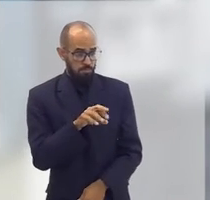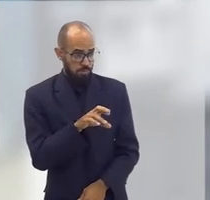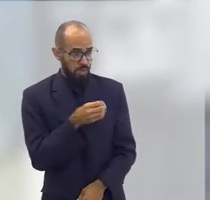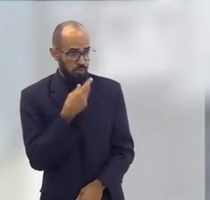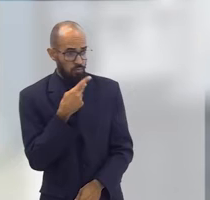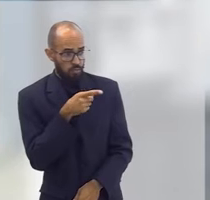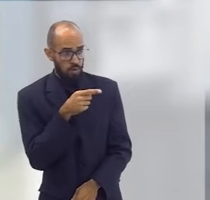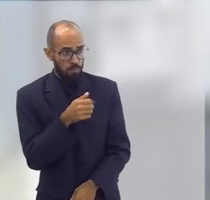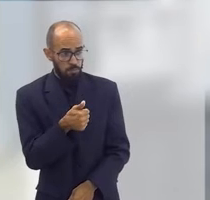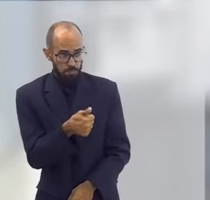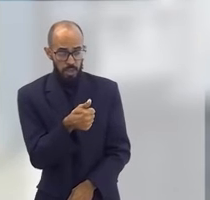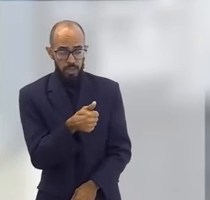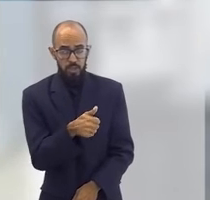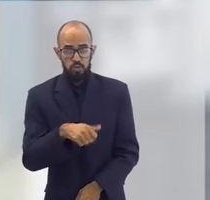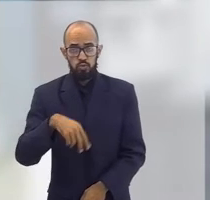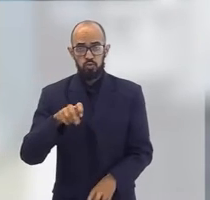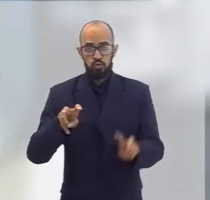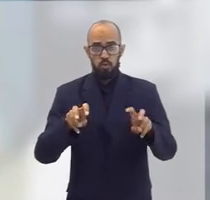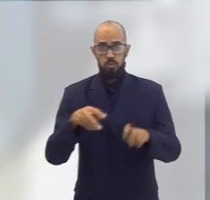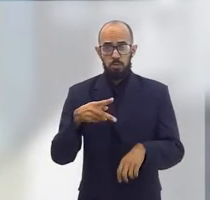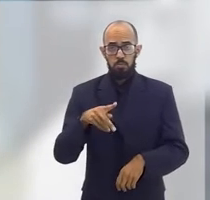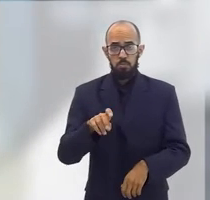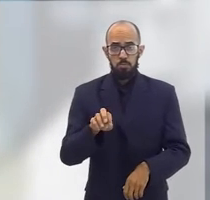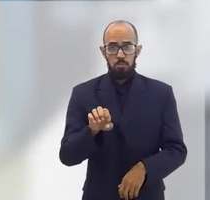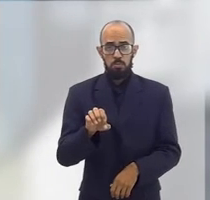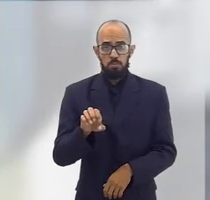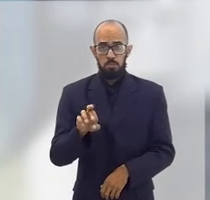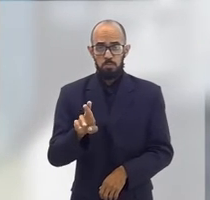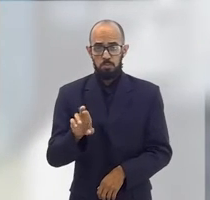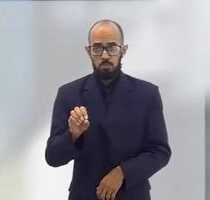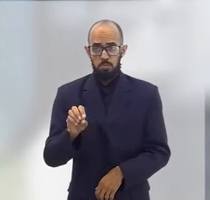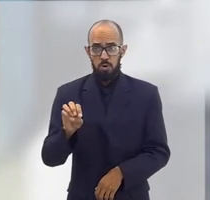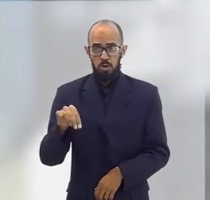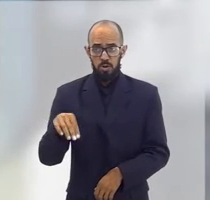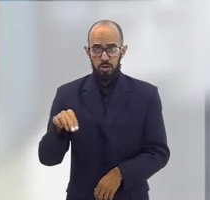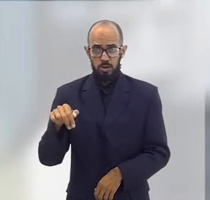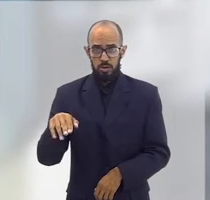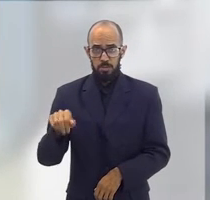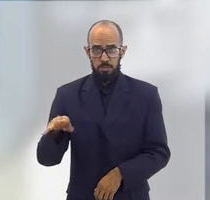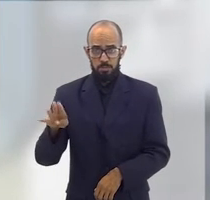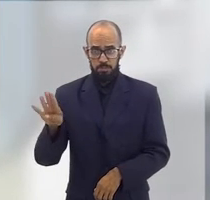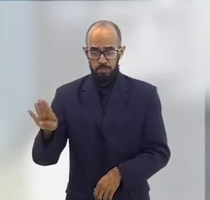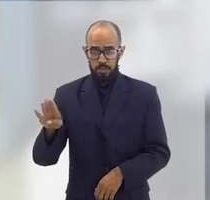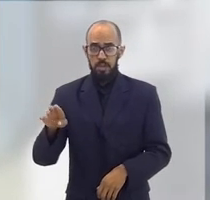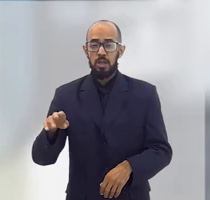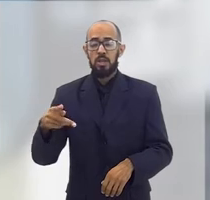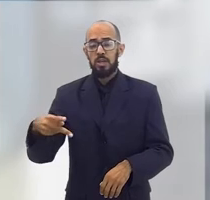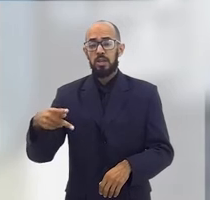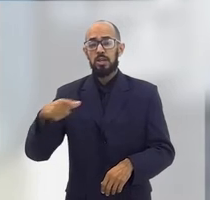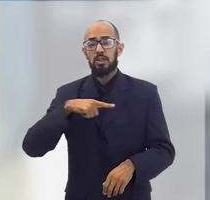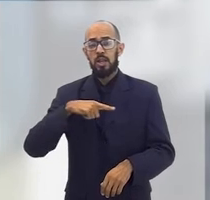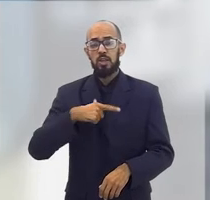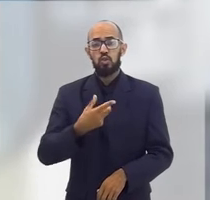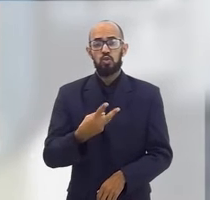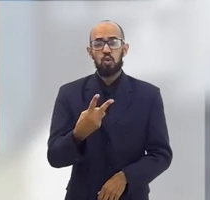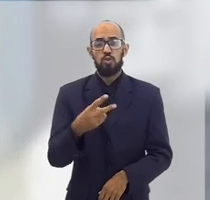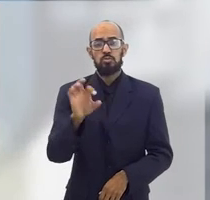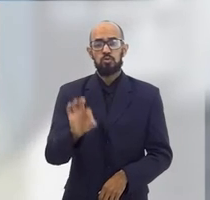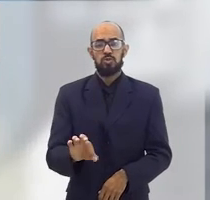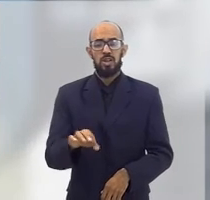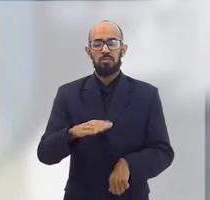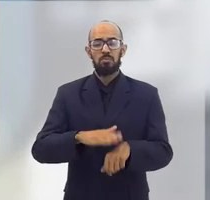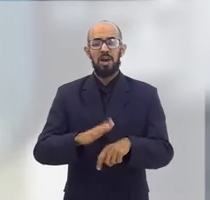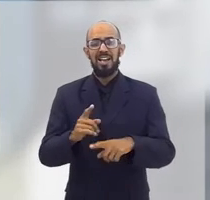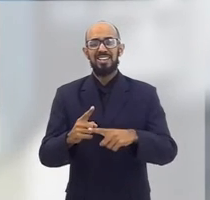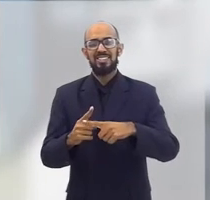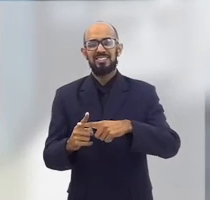com relação ao Pronamp, né? Lá no início, o governo soltou essa linha 2% mais Selic. Hoje a Selic